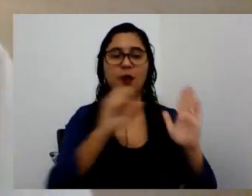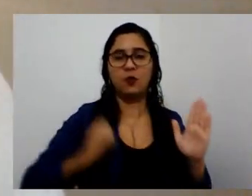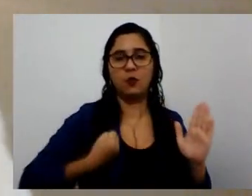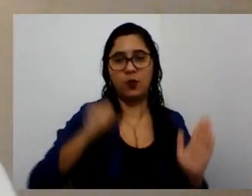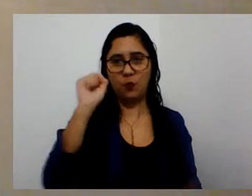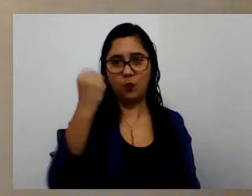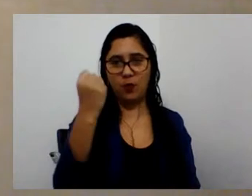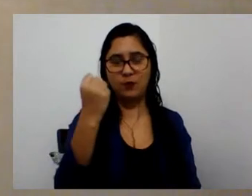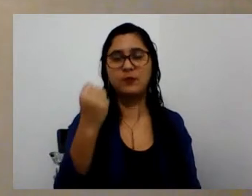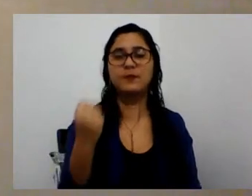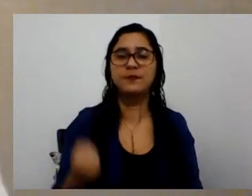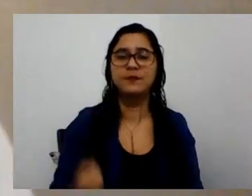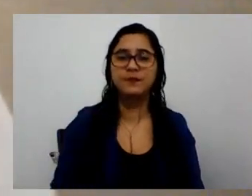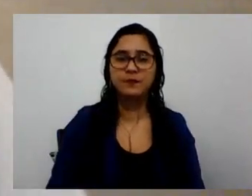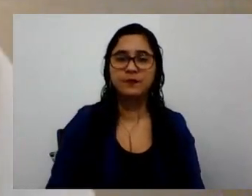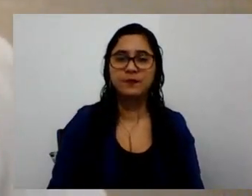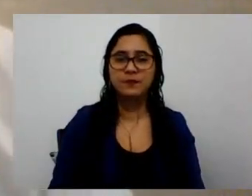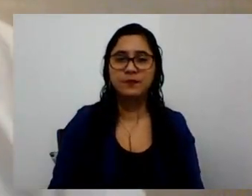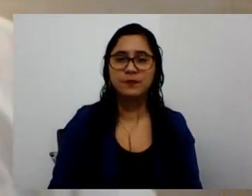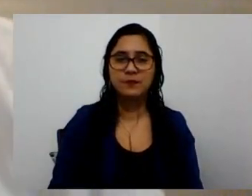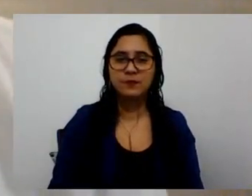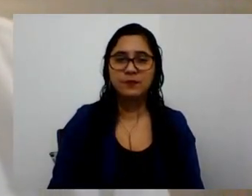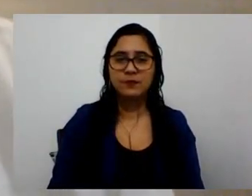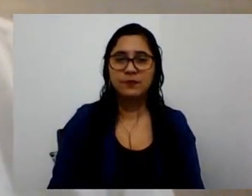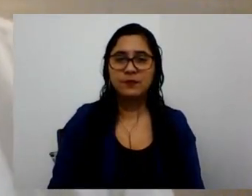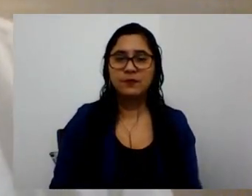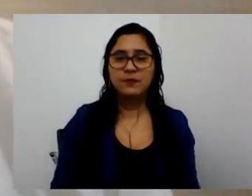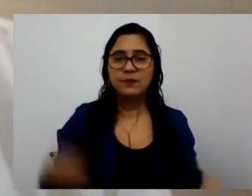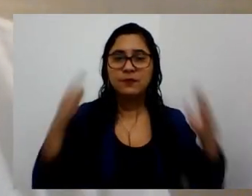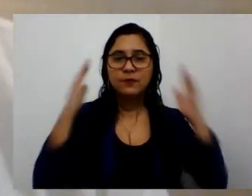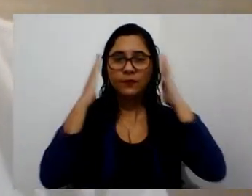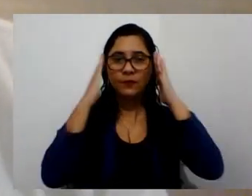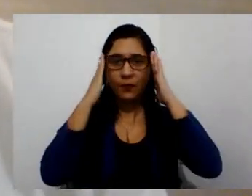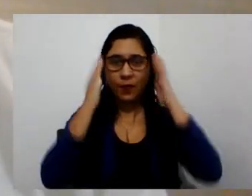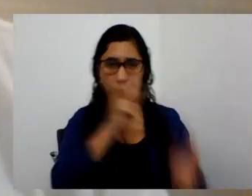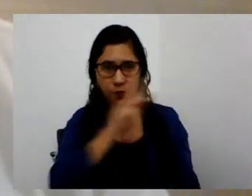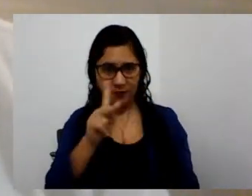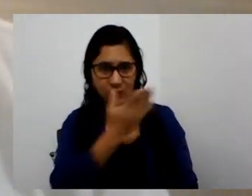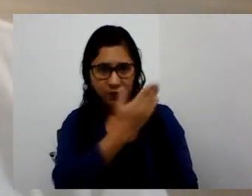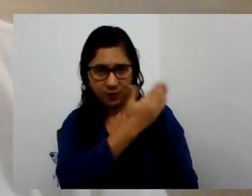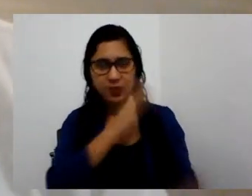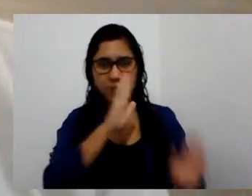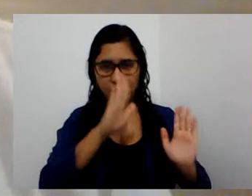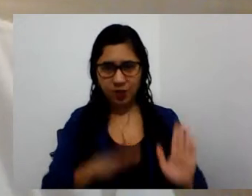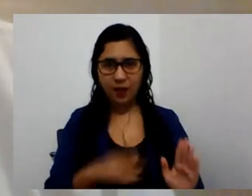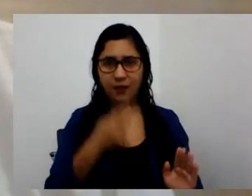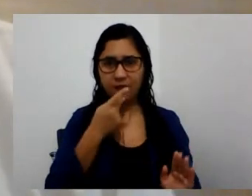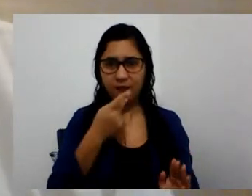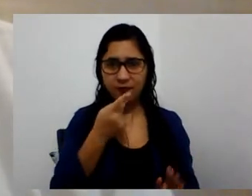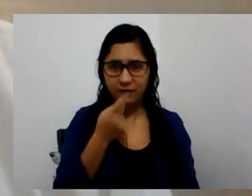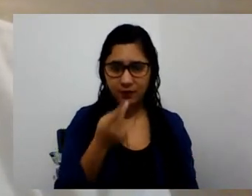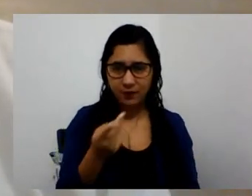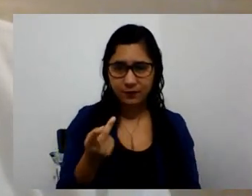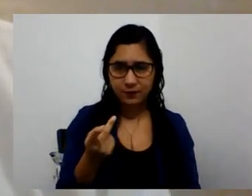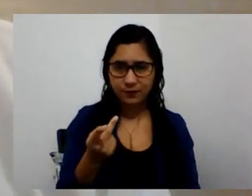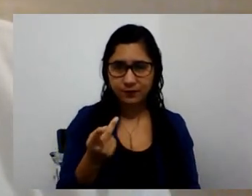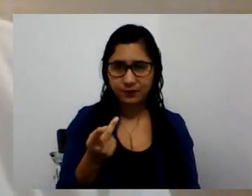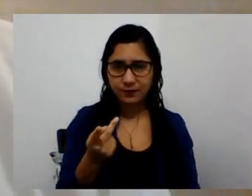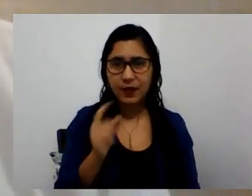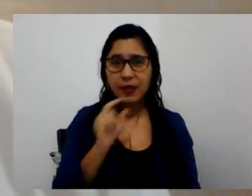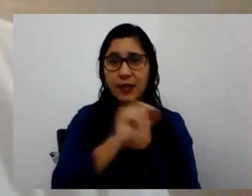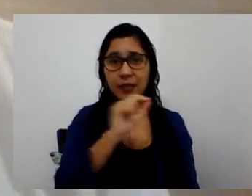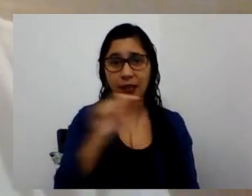edital, né? Como o professor Valdec já nomeou os que encabeçam